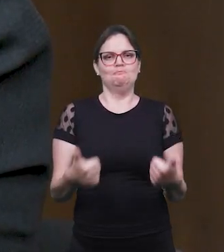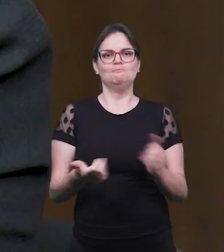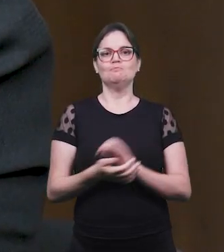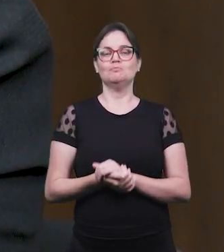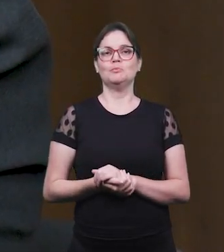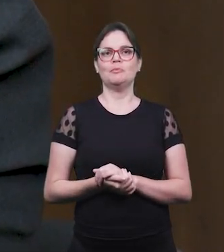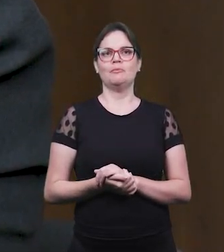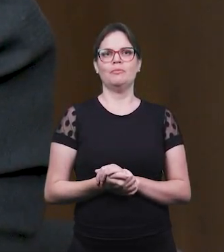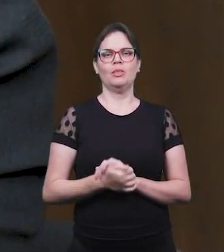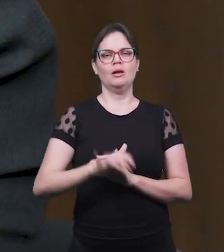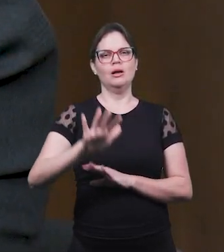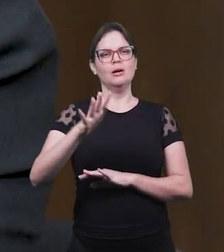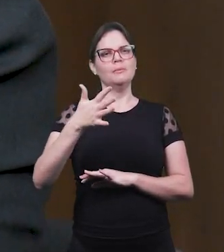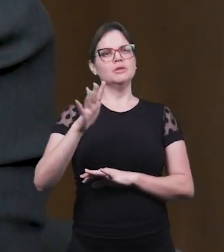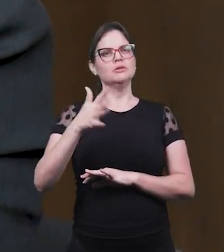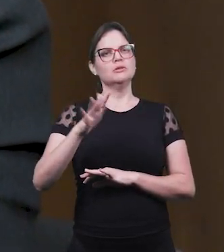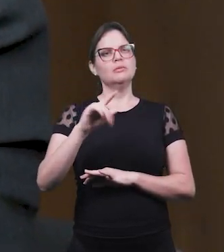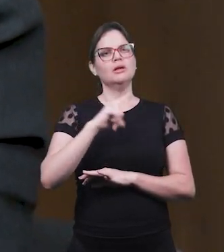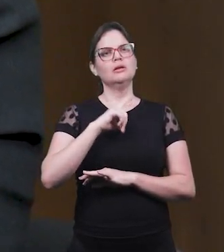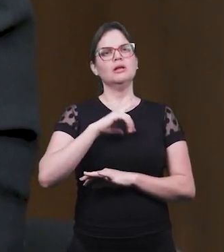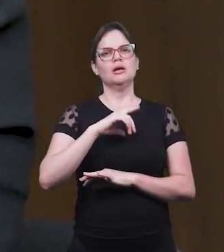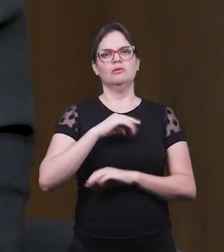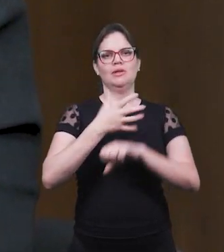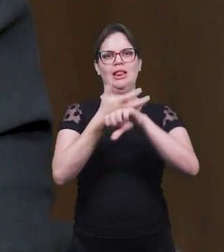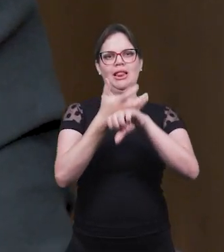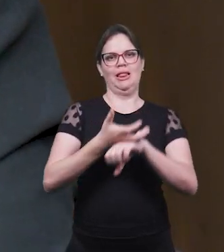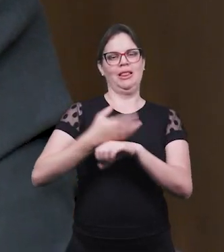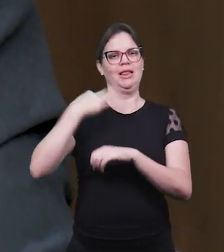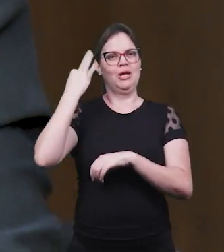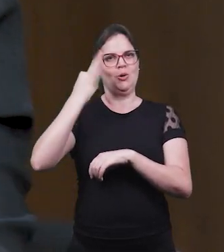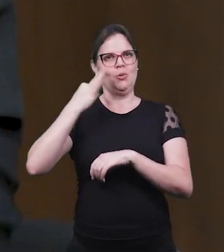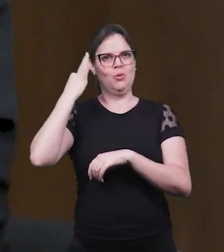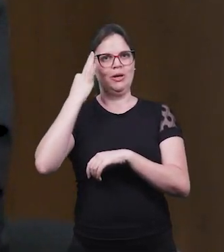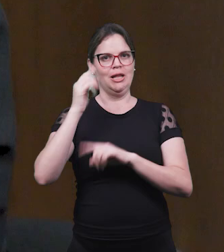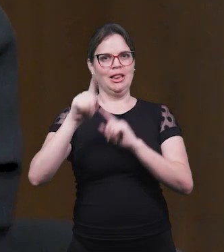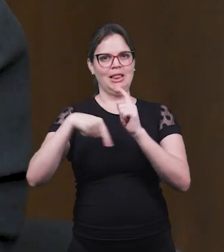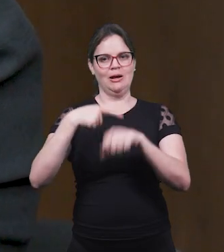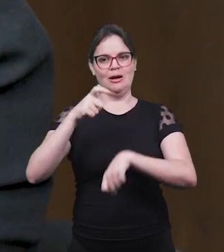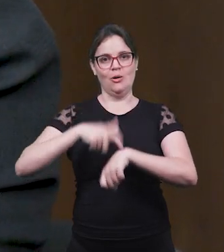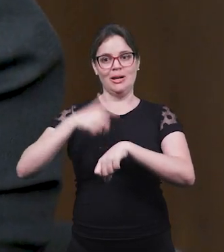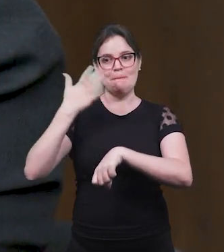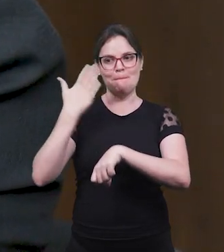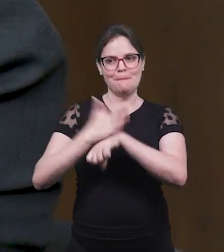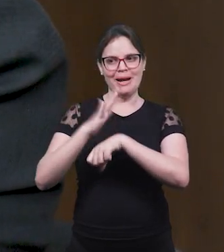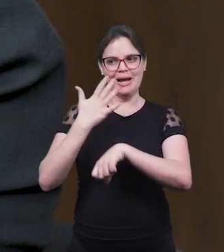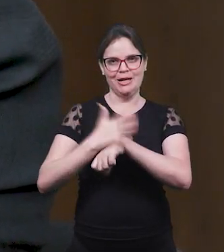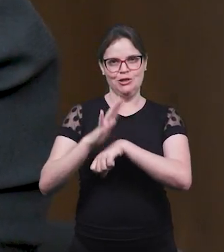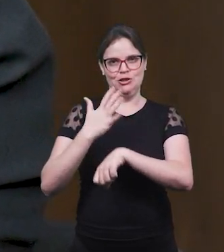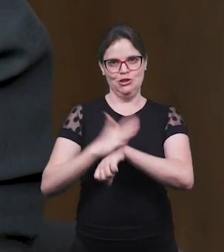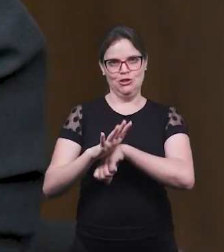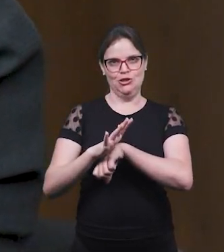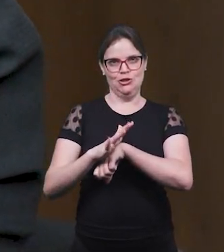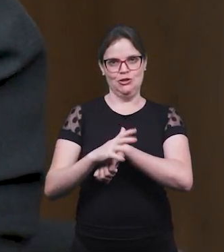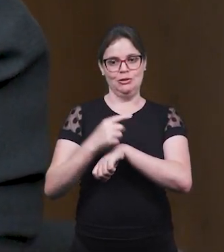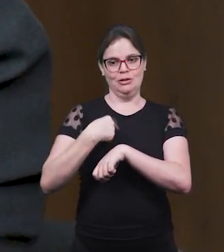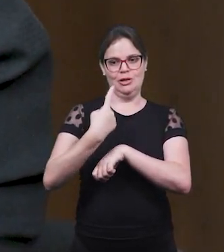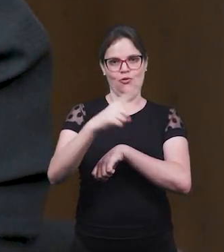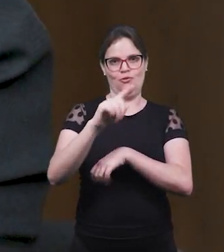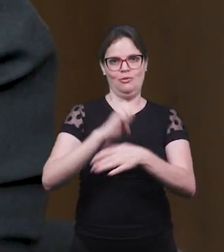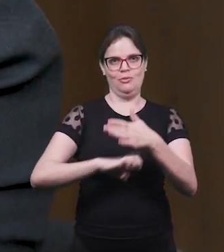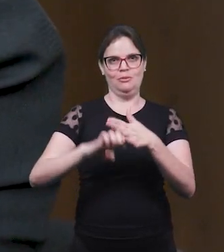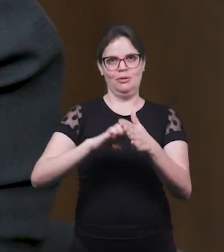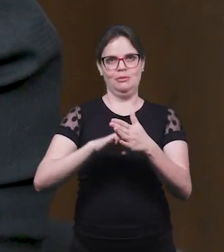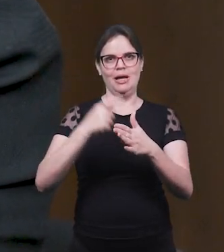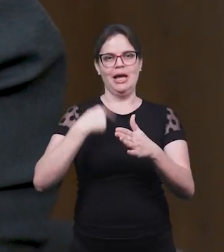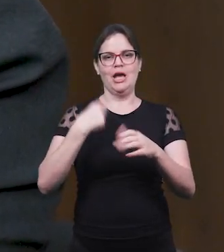quando passaram-se aquelas disciplinas teóricas, que chegou a época da prática, e eu tive a oportunidade de estagiar numa empresa, eu